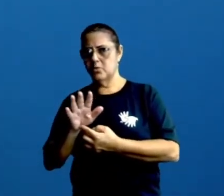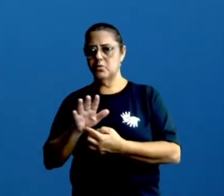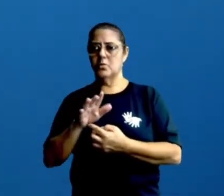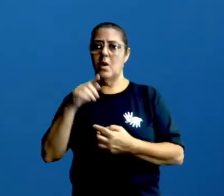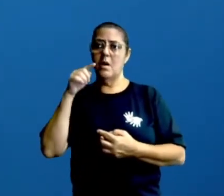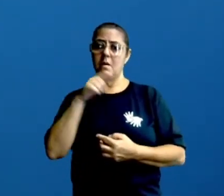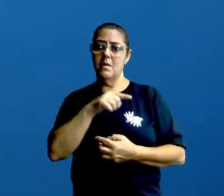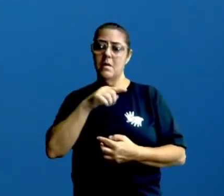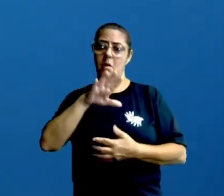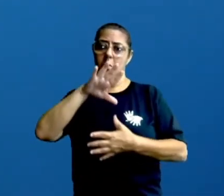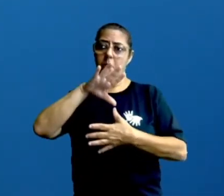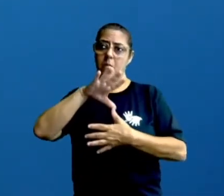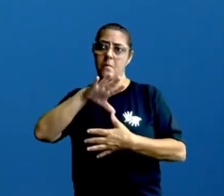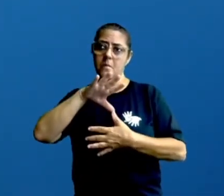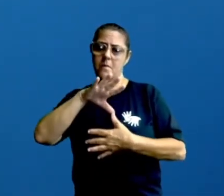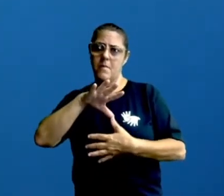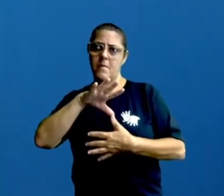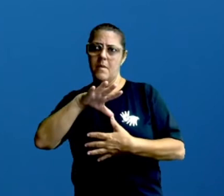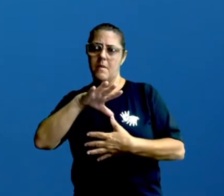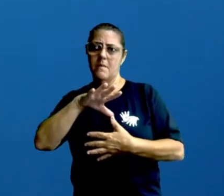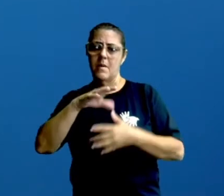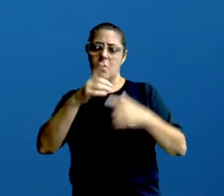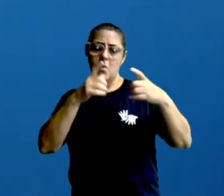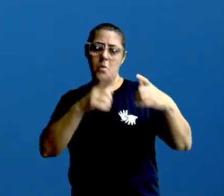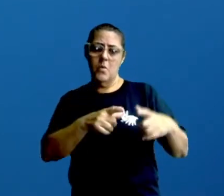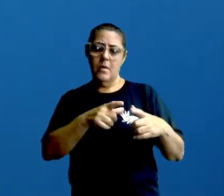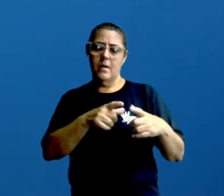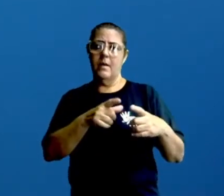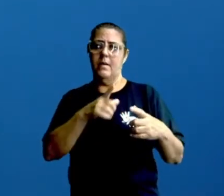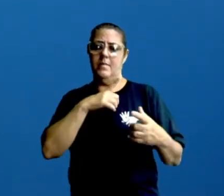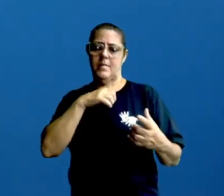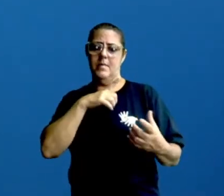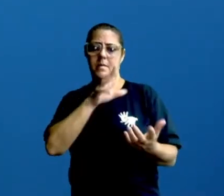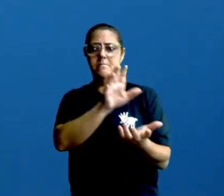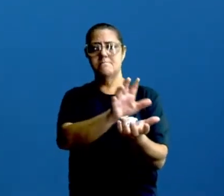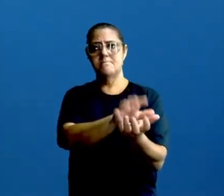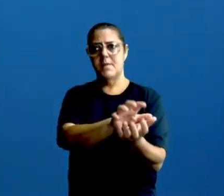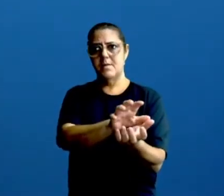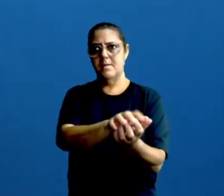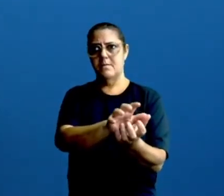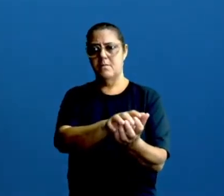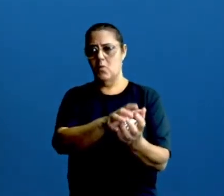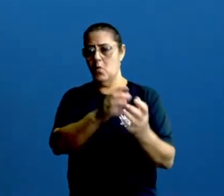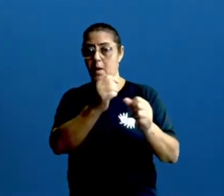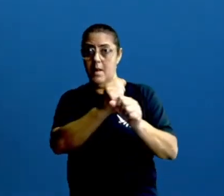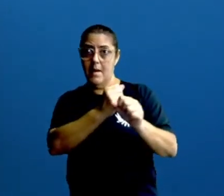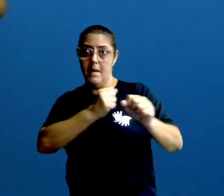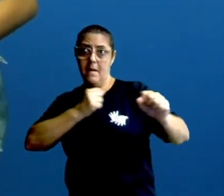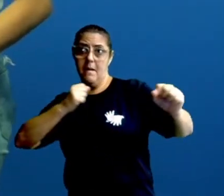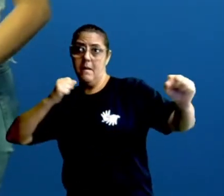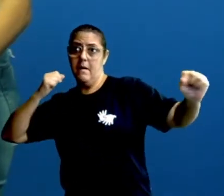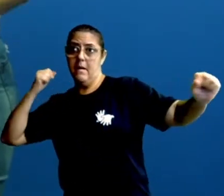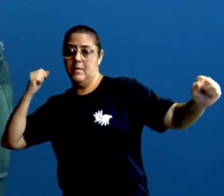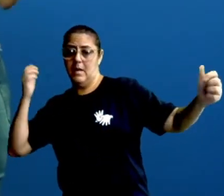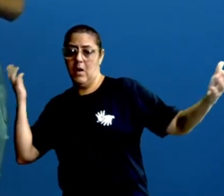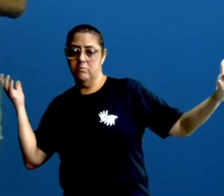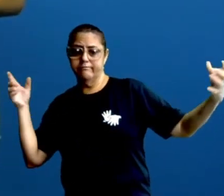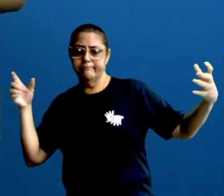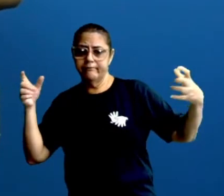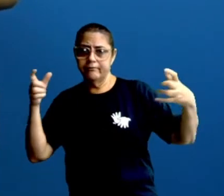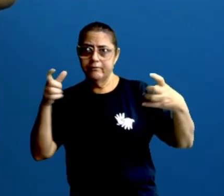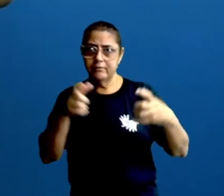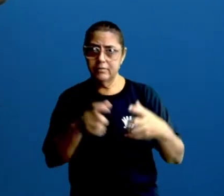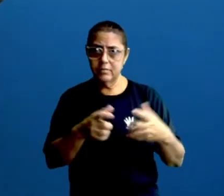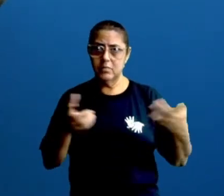aqui a faixa de terra do estado de Pernambuco era bem maior do que compreende hoje? Acontece que